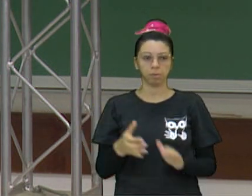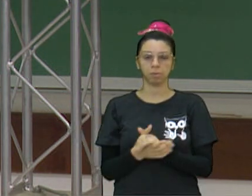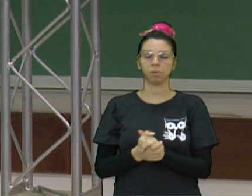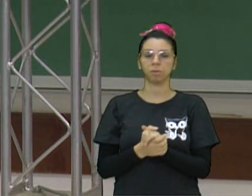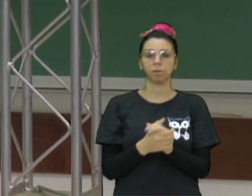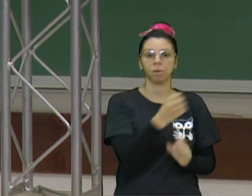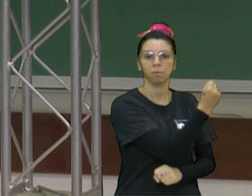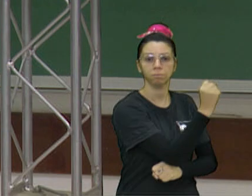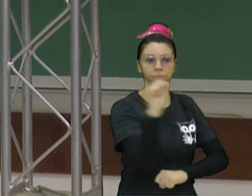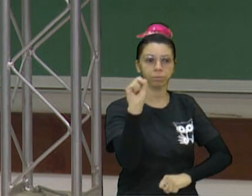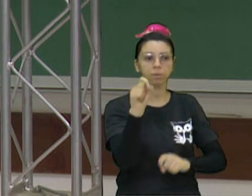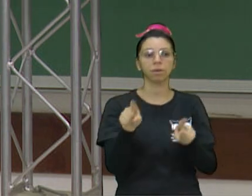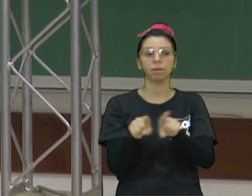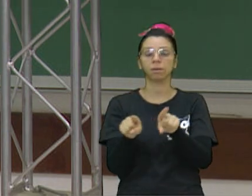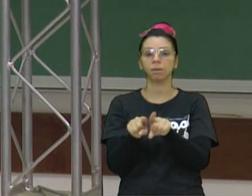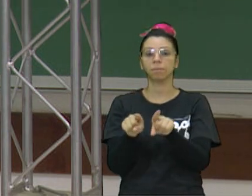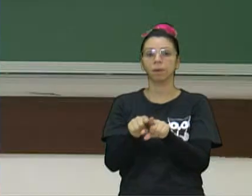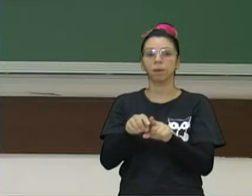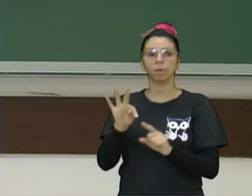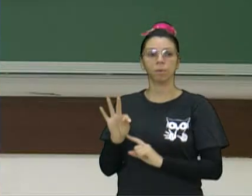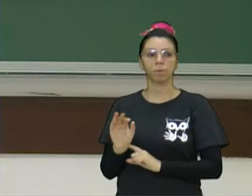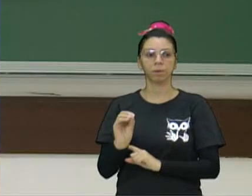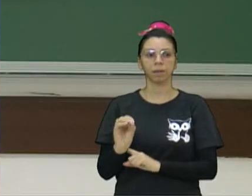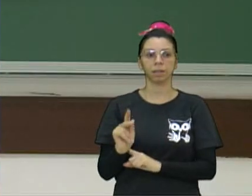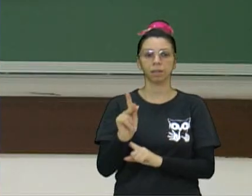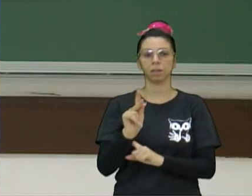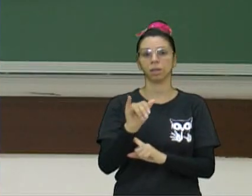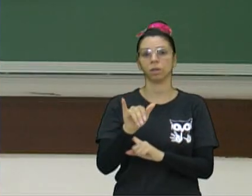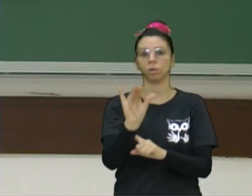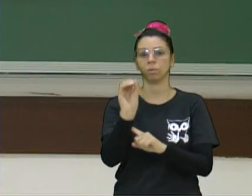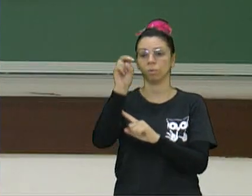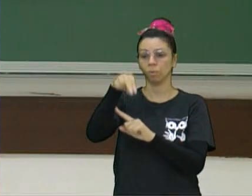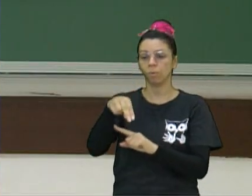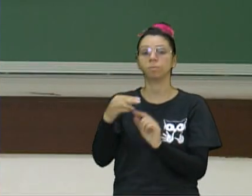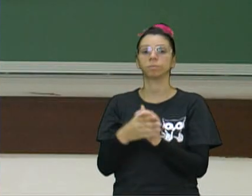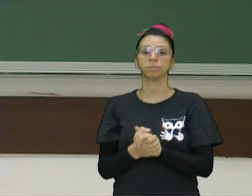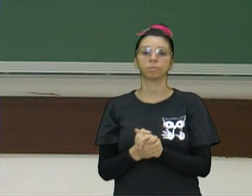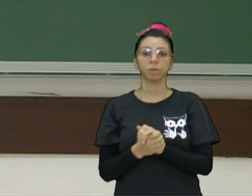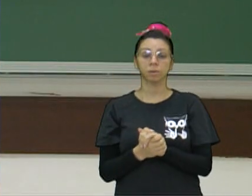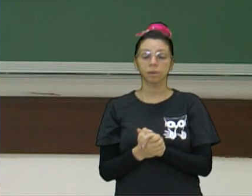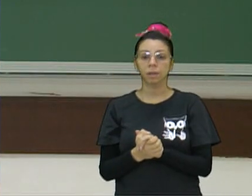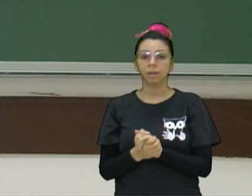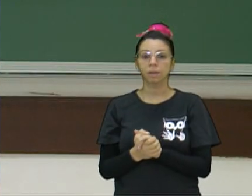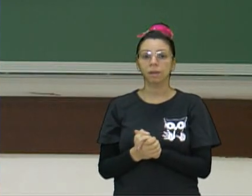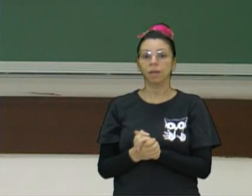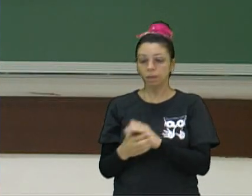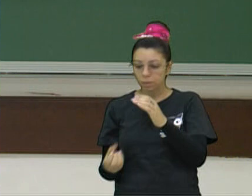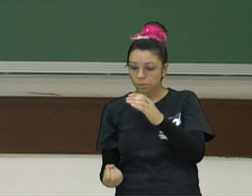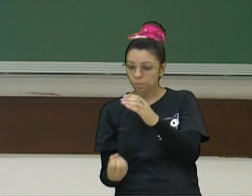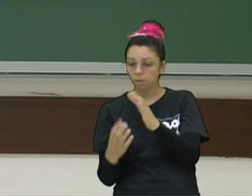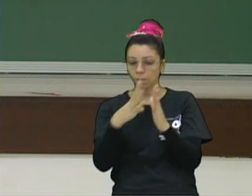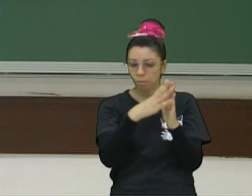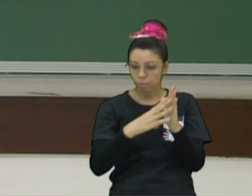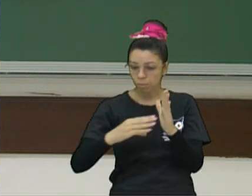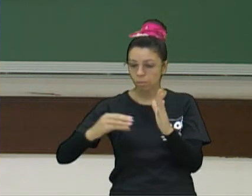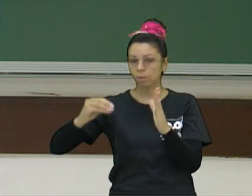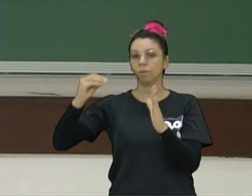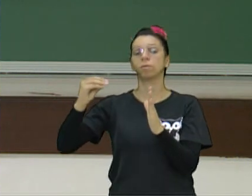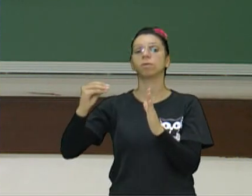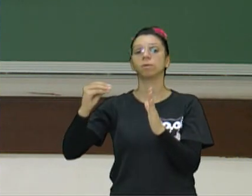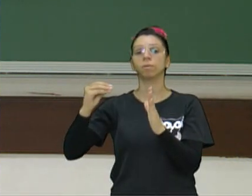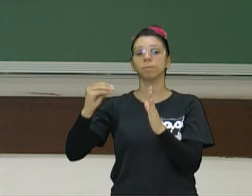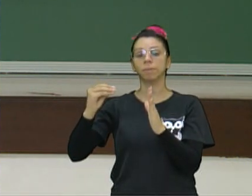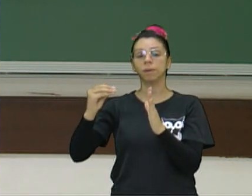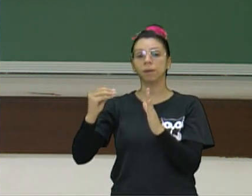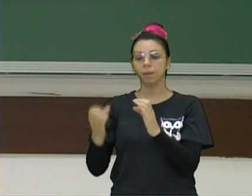Subaikdo e o Taekyon. Então foi elas que deram origem, que inspiraram a criação do Taekwondo moderno que nós conhecemos